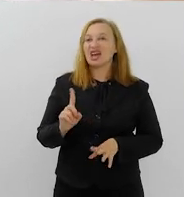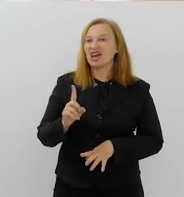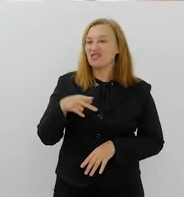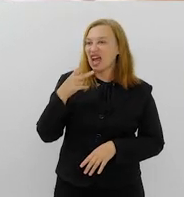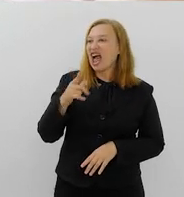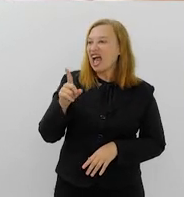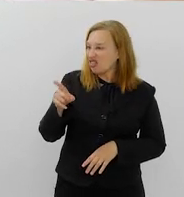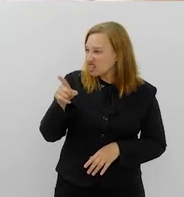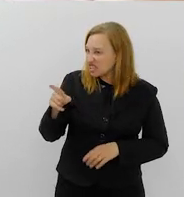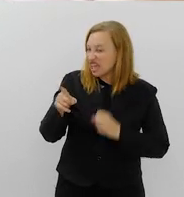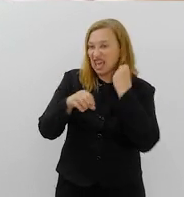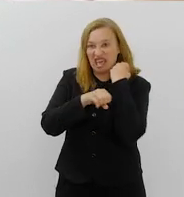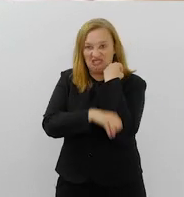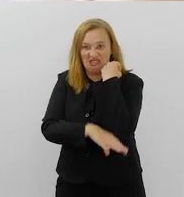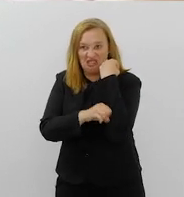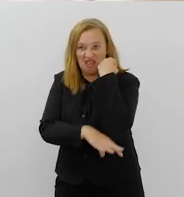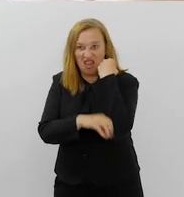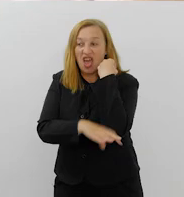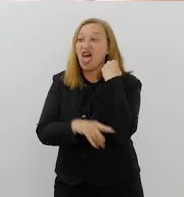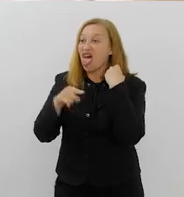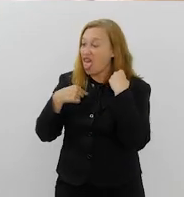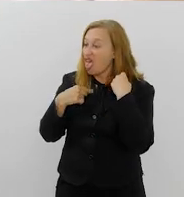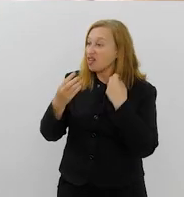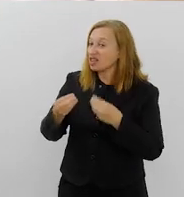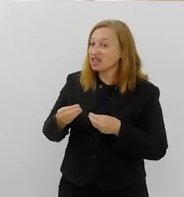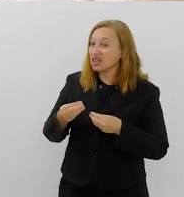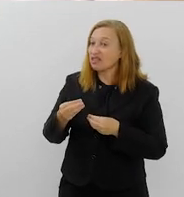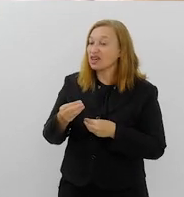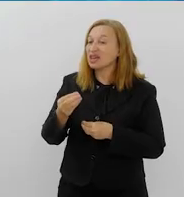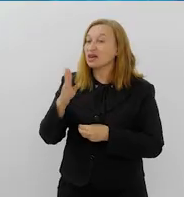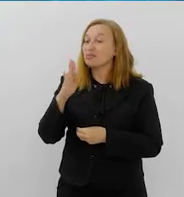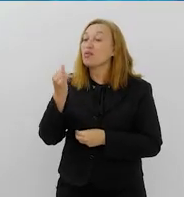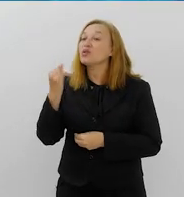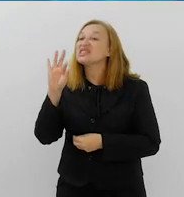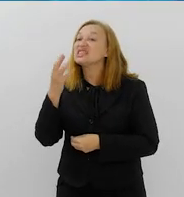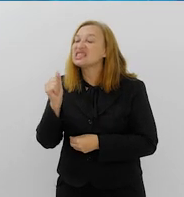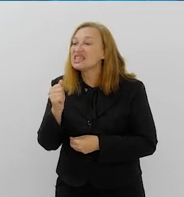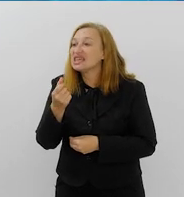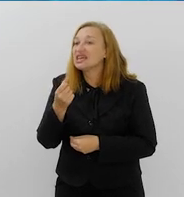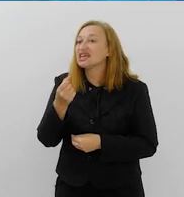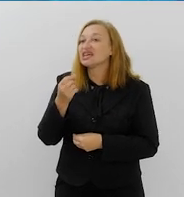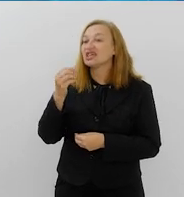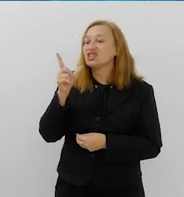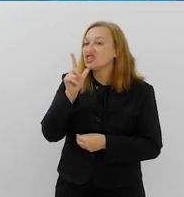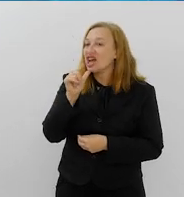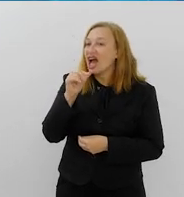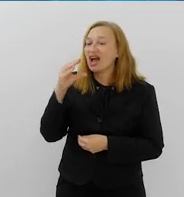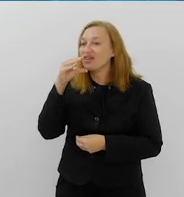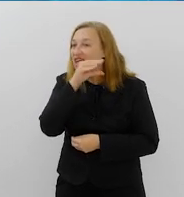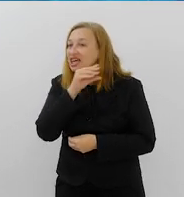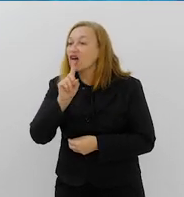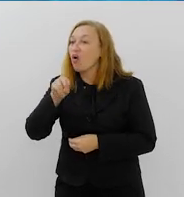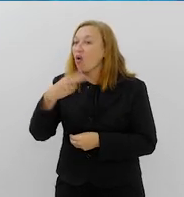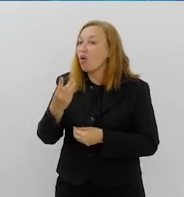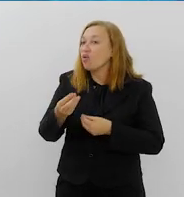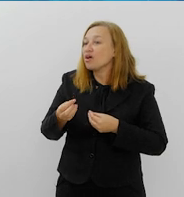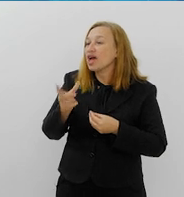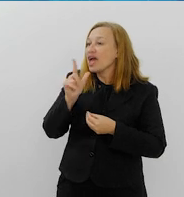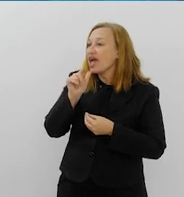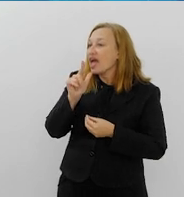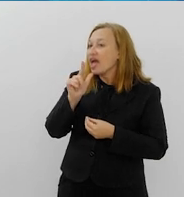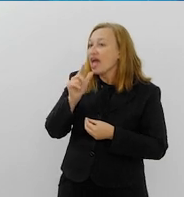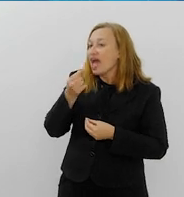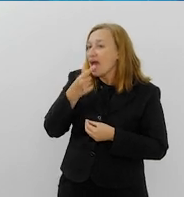também, né? Não, quando você tinha gases, eu colocava a bolsinha de água quente, ou eu dava. Tarará,